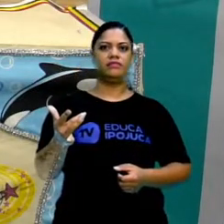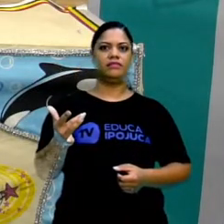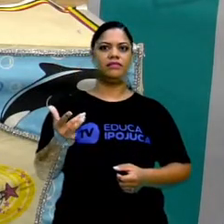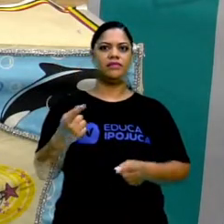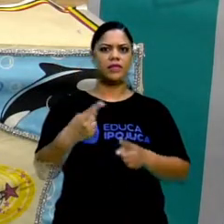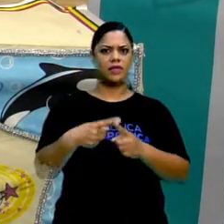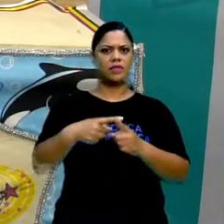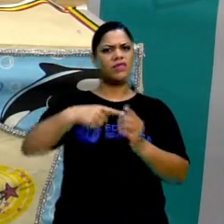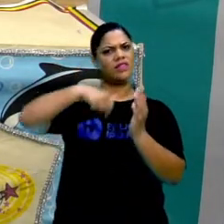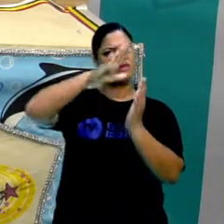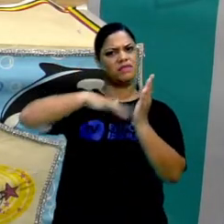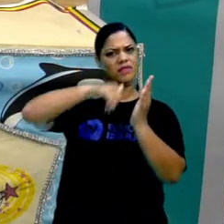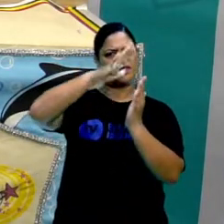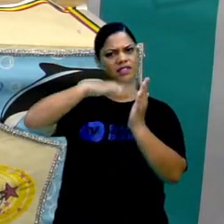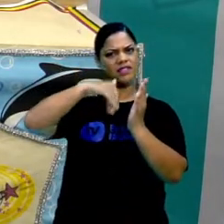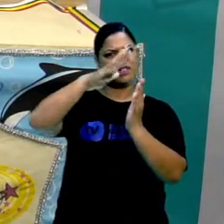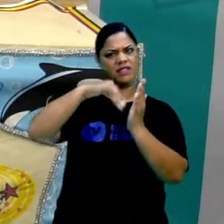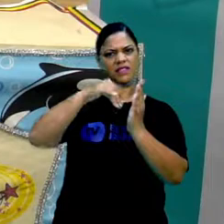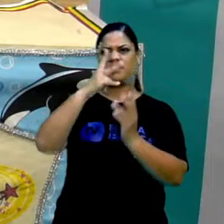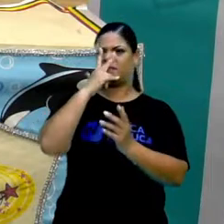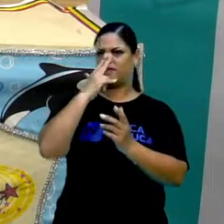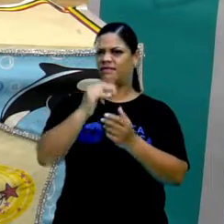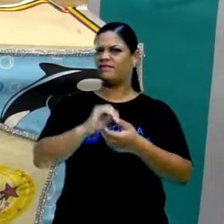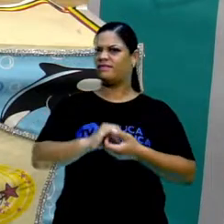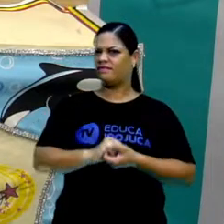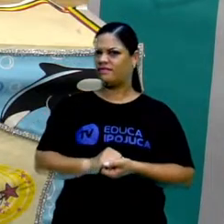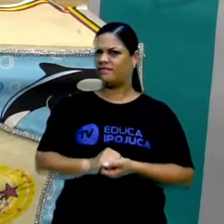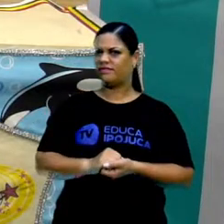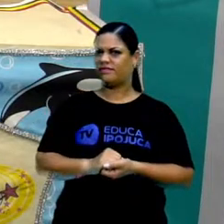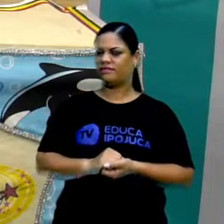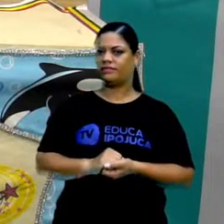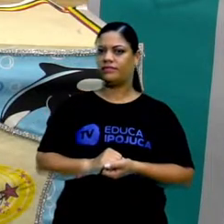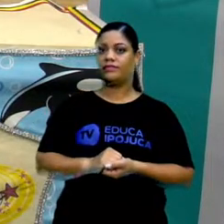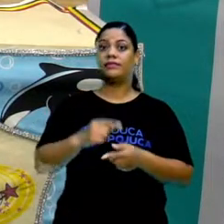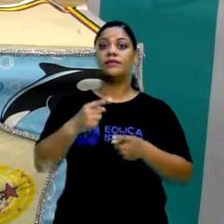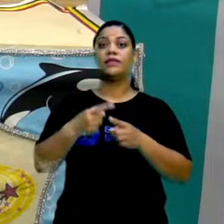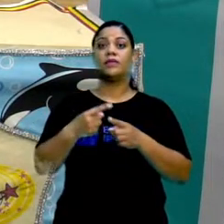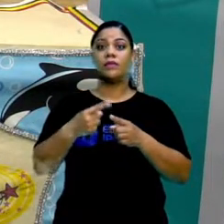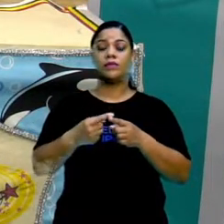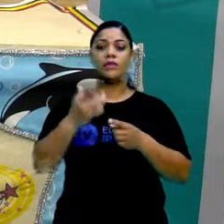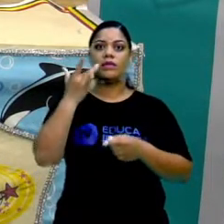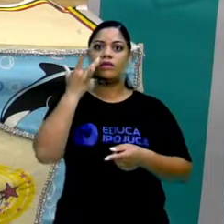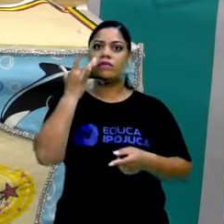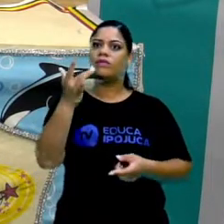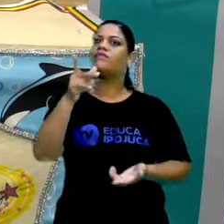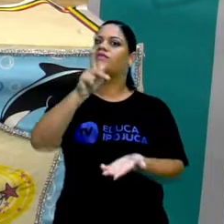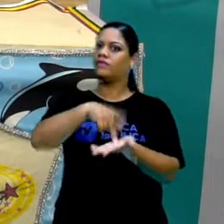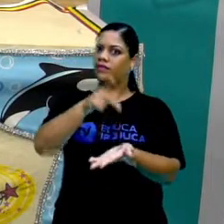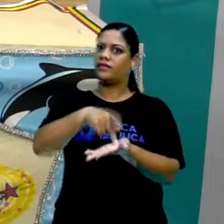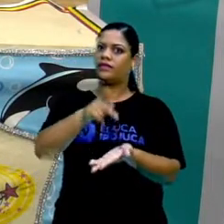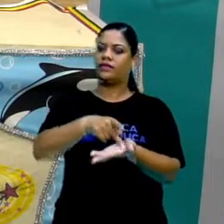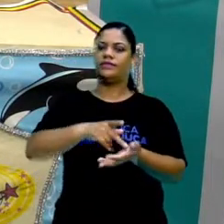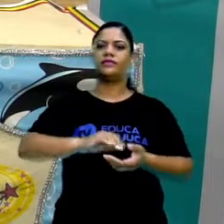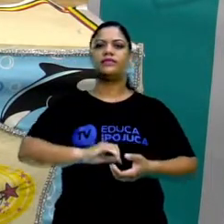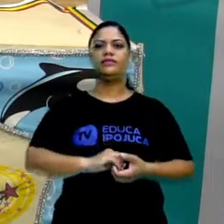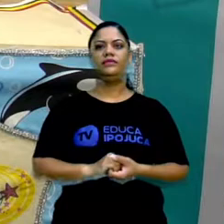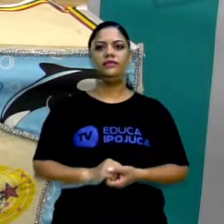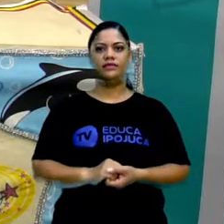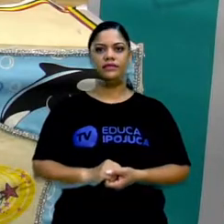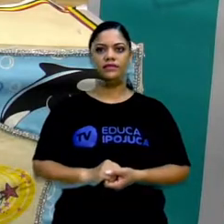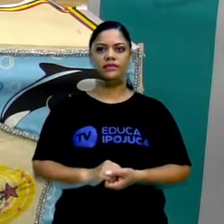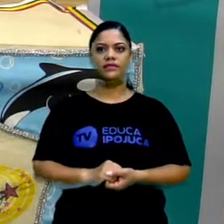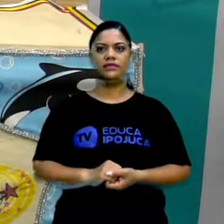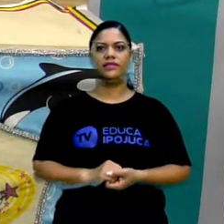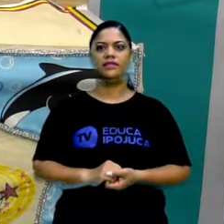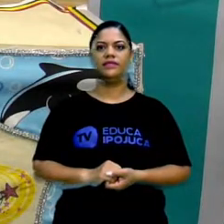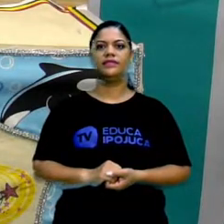que é porque foi pintado? Parecendo Oscar. É? É porque ele era de ouro, crianças. É, feito Oscar. Ah,